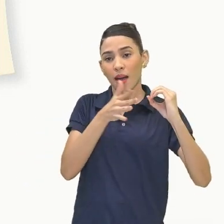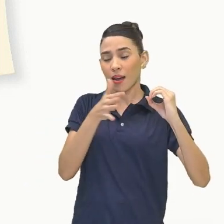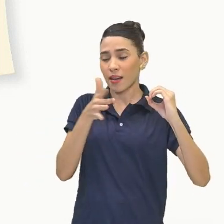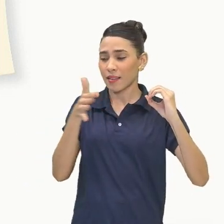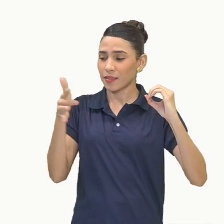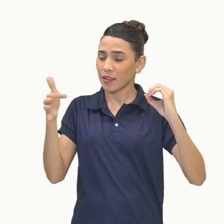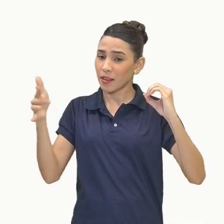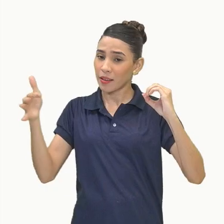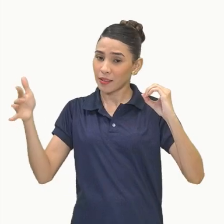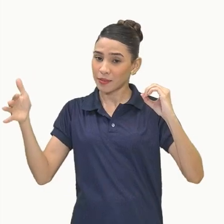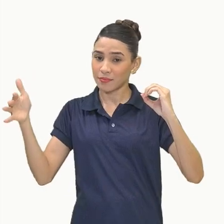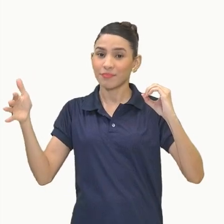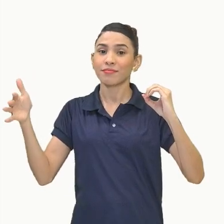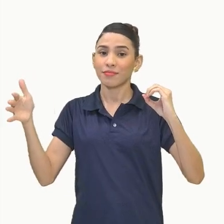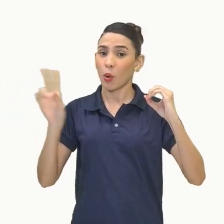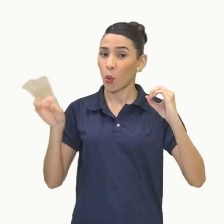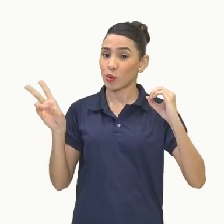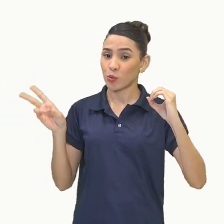infinito.